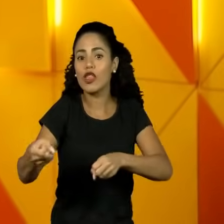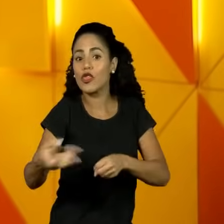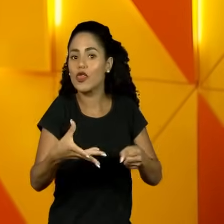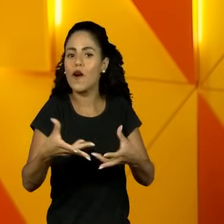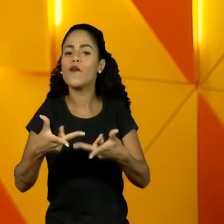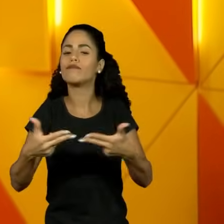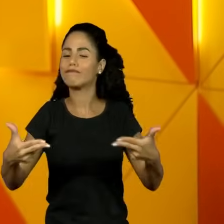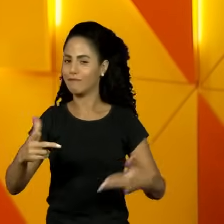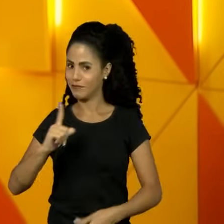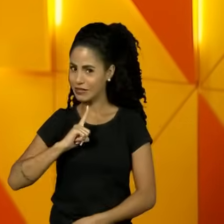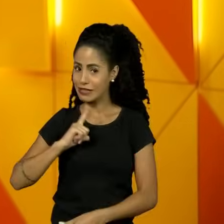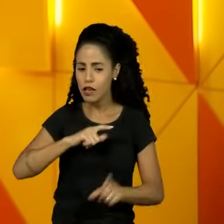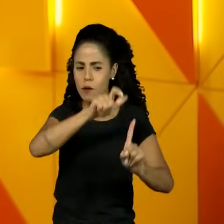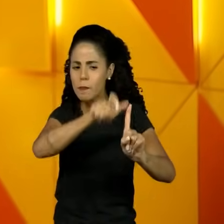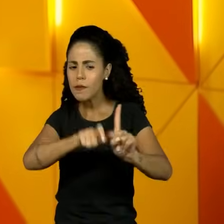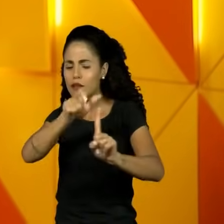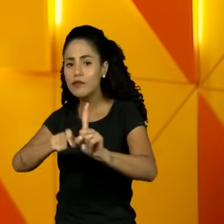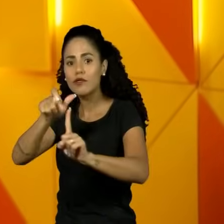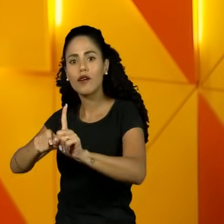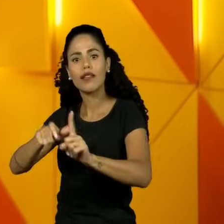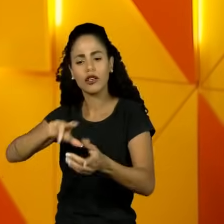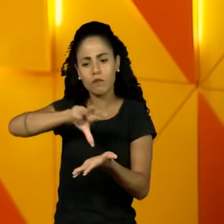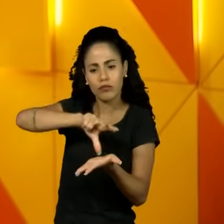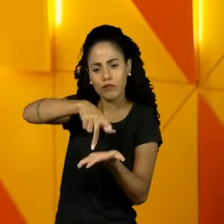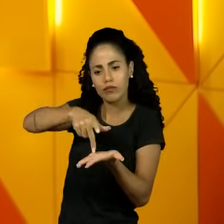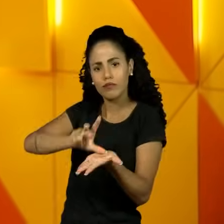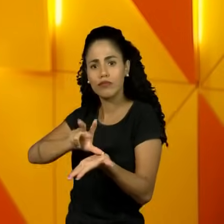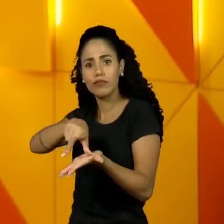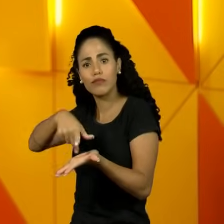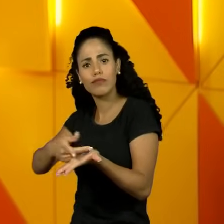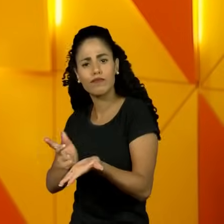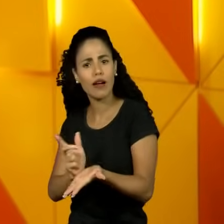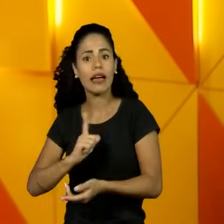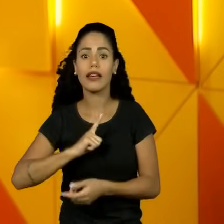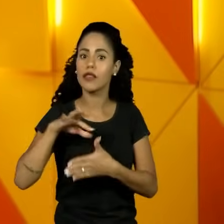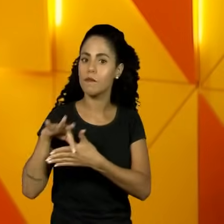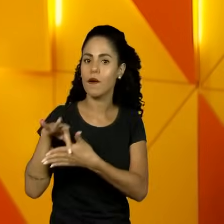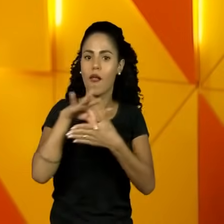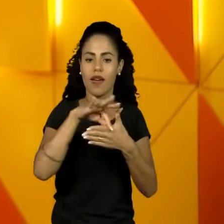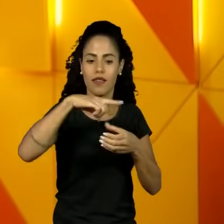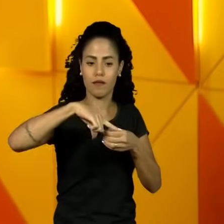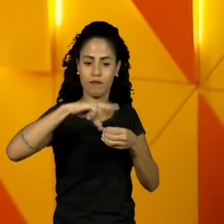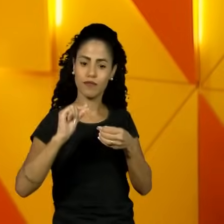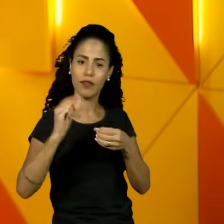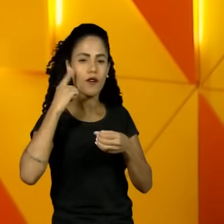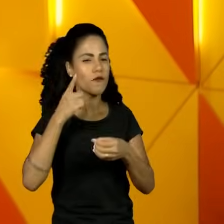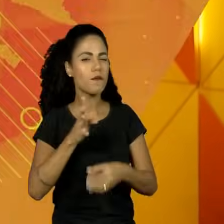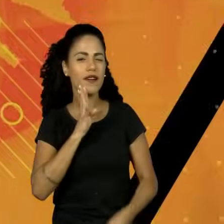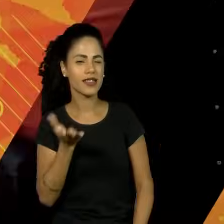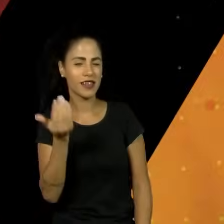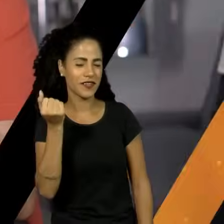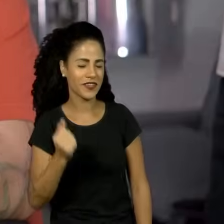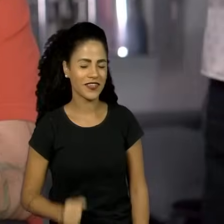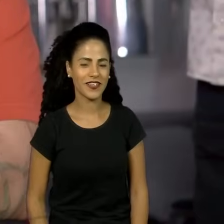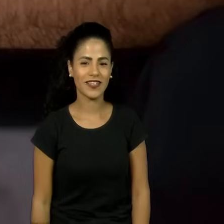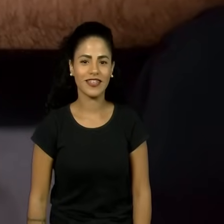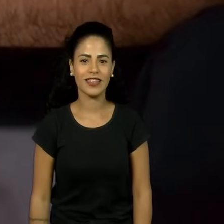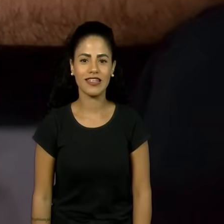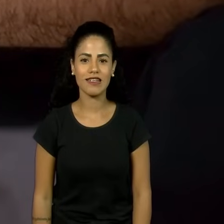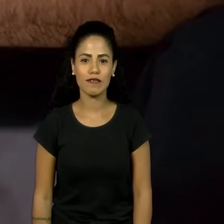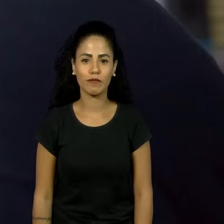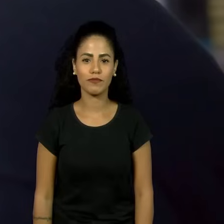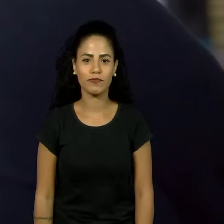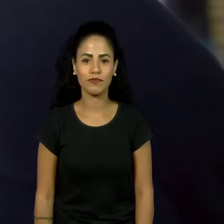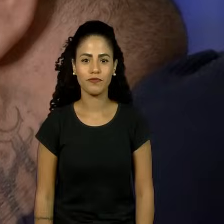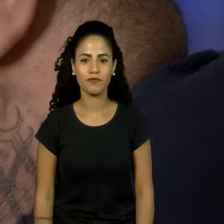novidades, trazendo aí personagens do hip hop e o grande líder Zumbi dos Palmares. Bora conhecer?